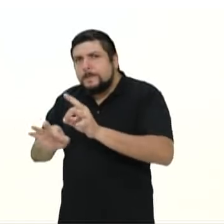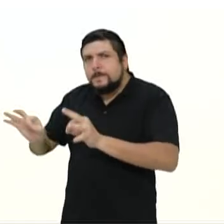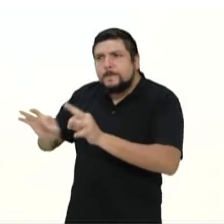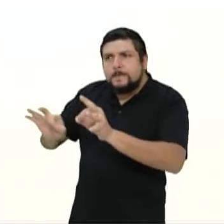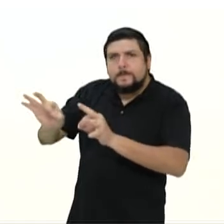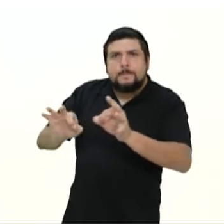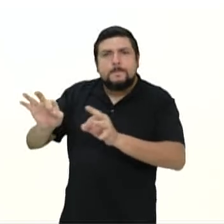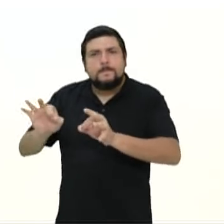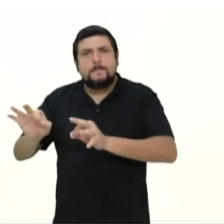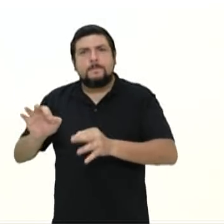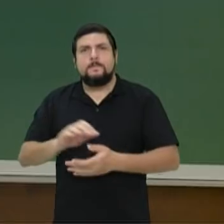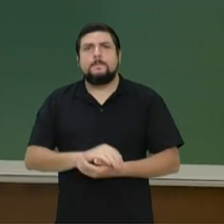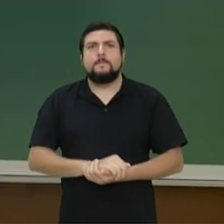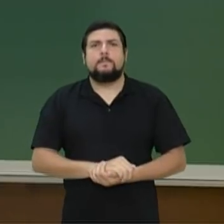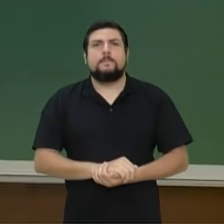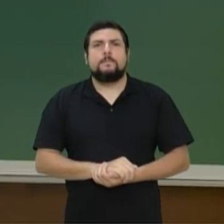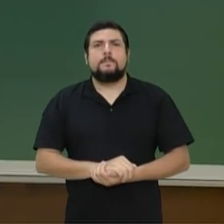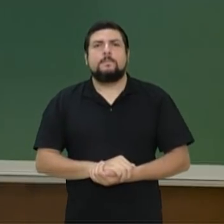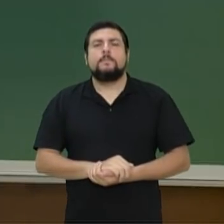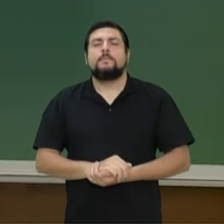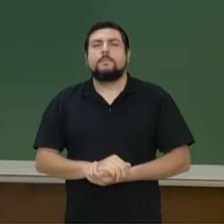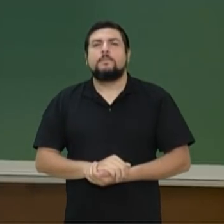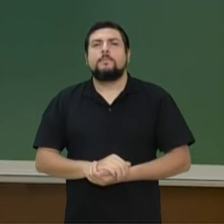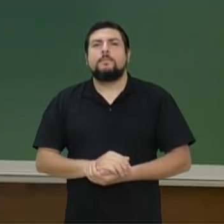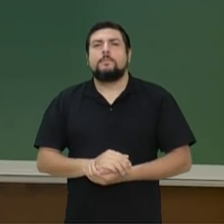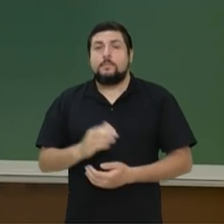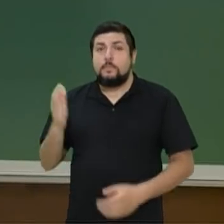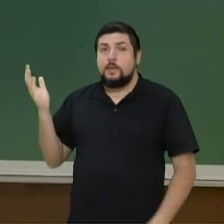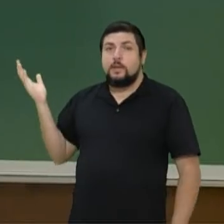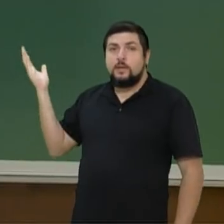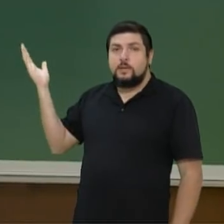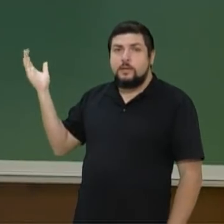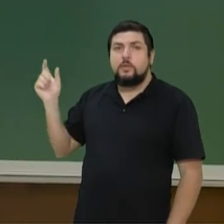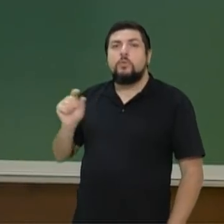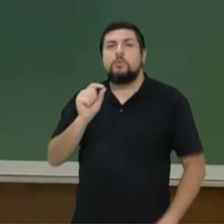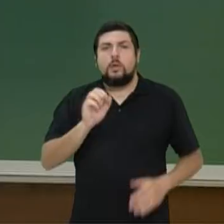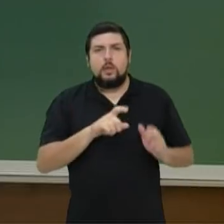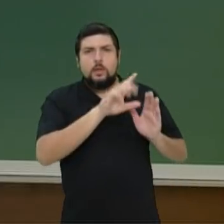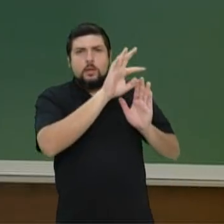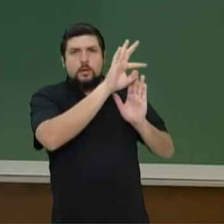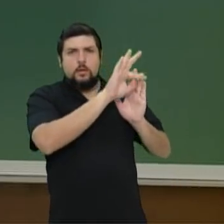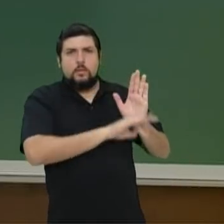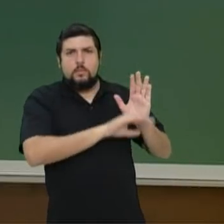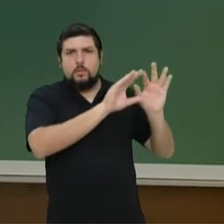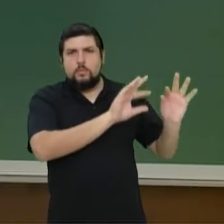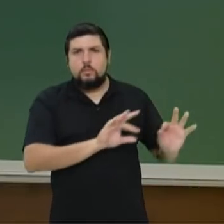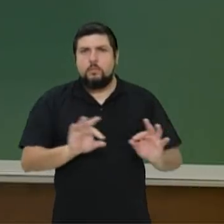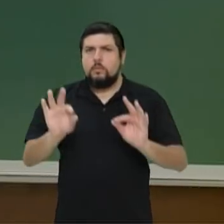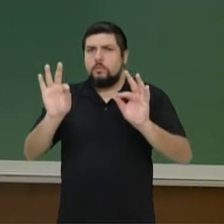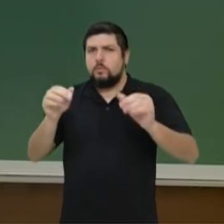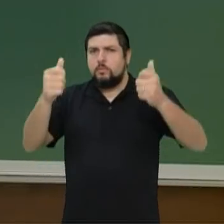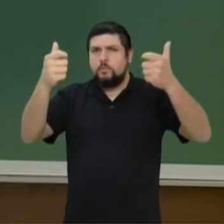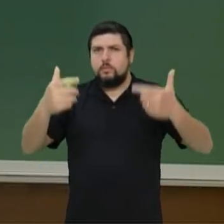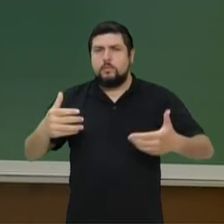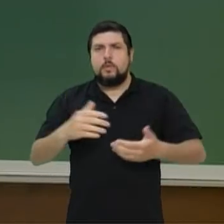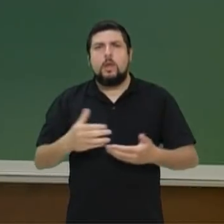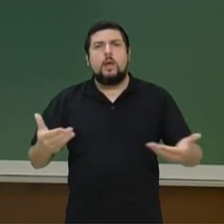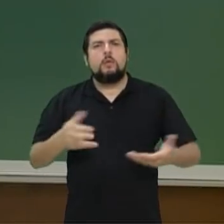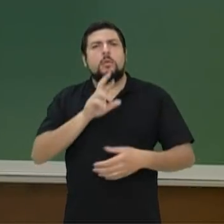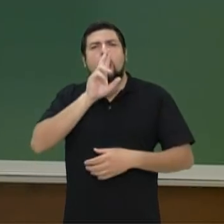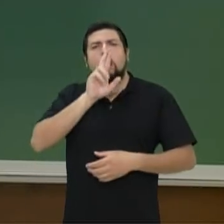foi retirado lá da reportagem, não é mesmo? Então, o que temos que fazer agora? Qual